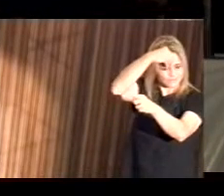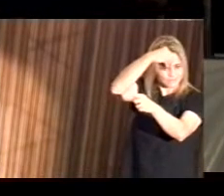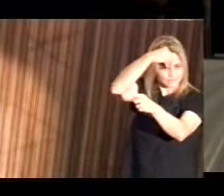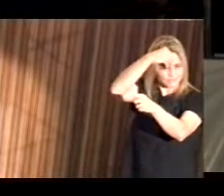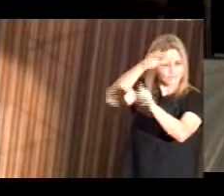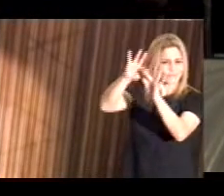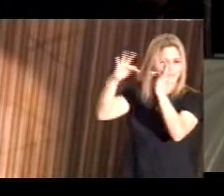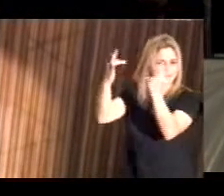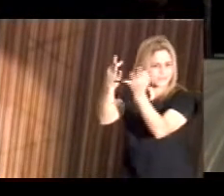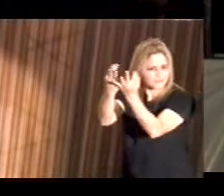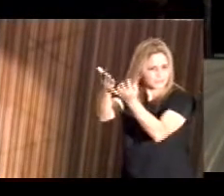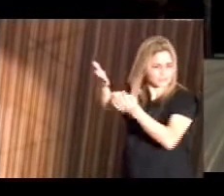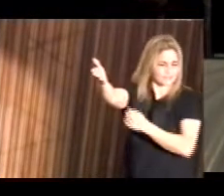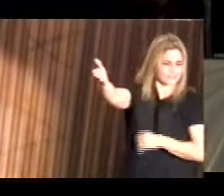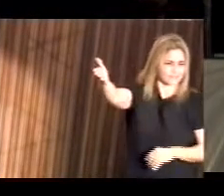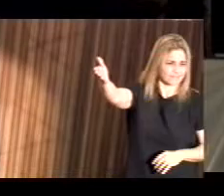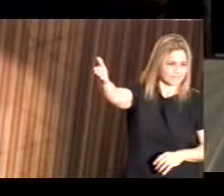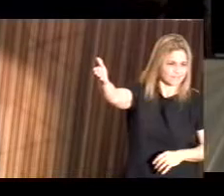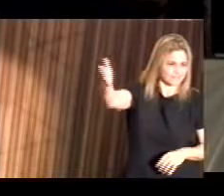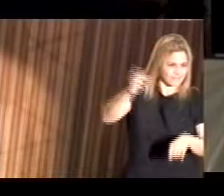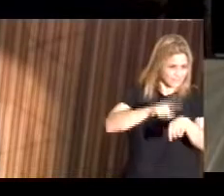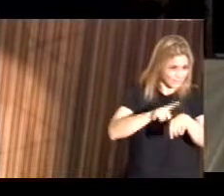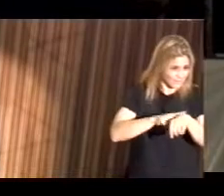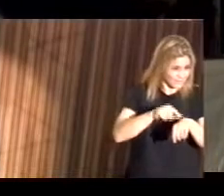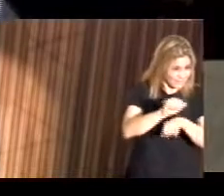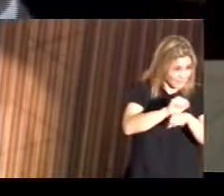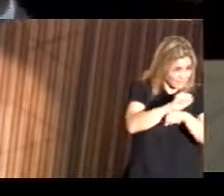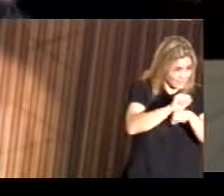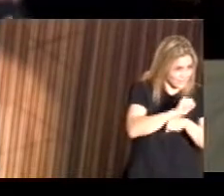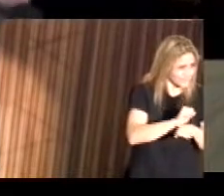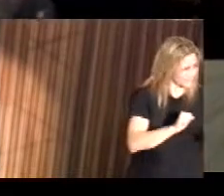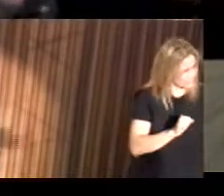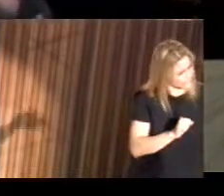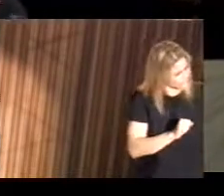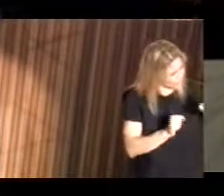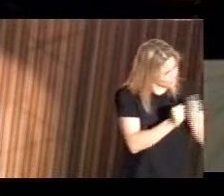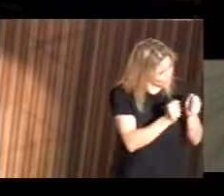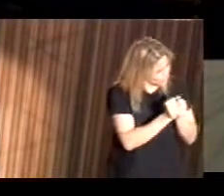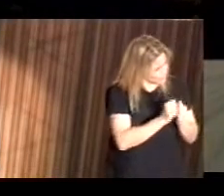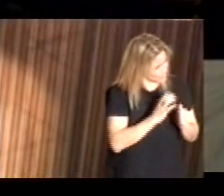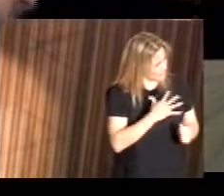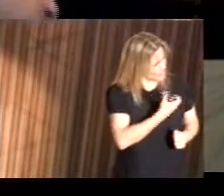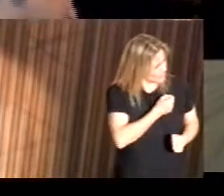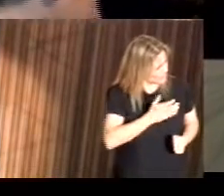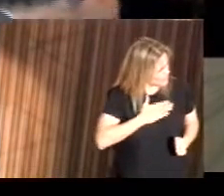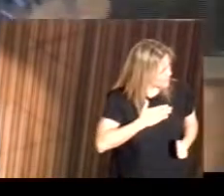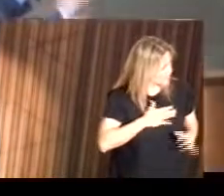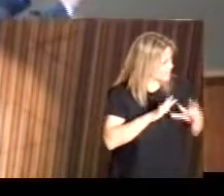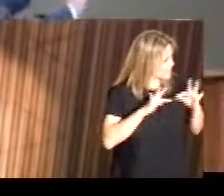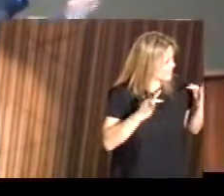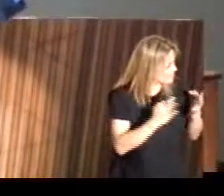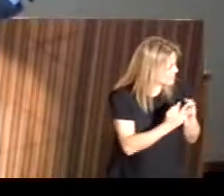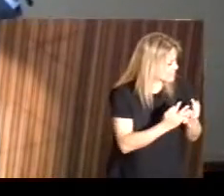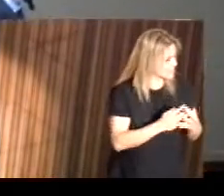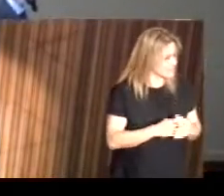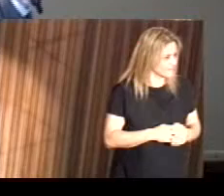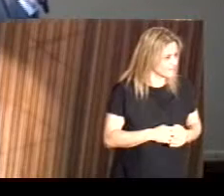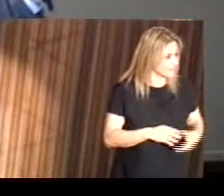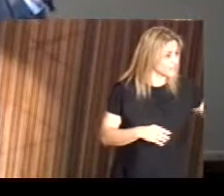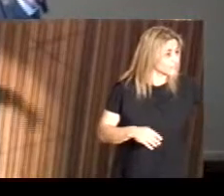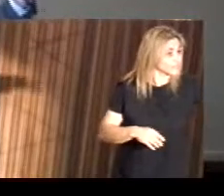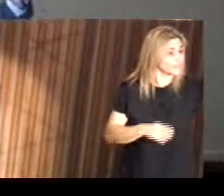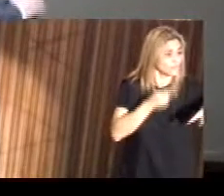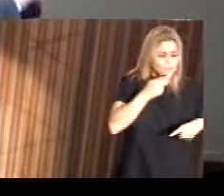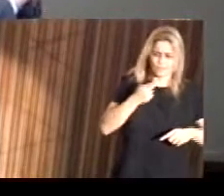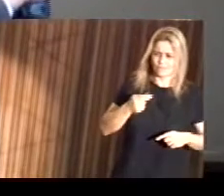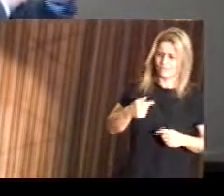E quando oferecem para ele o despojo, que era a prática de qualquer exército, ele diz assim: eu não quero um centavo.